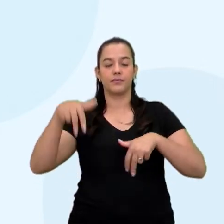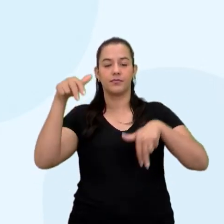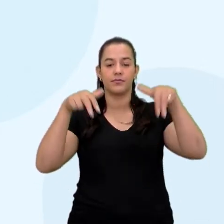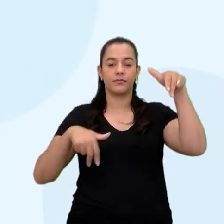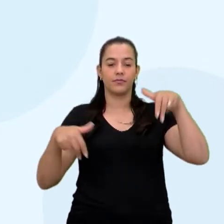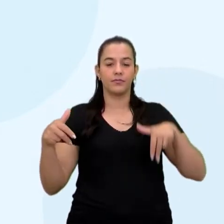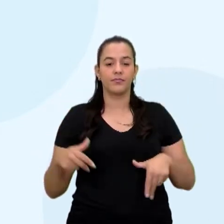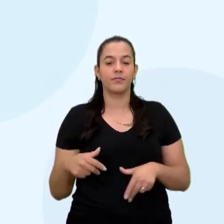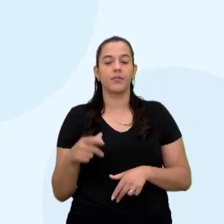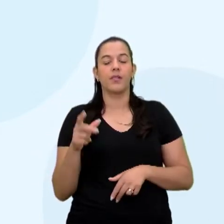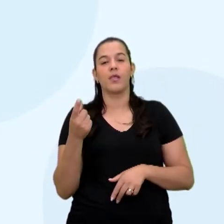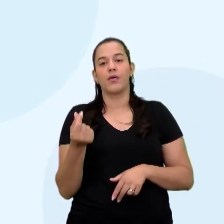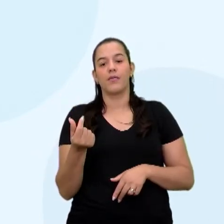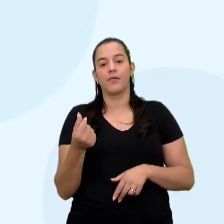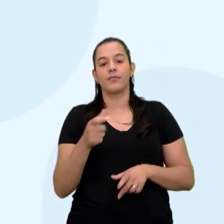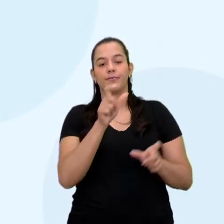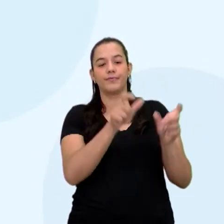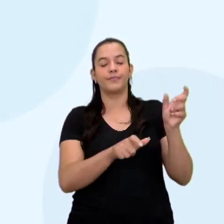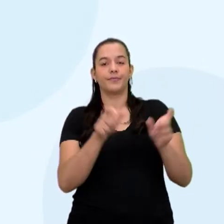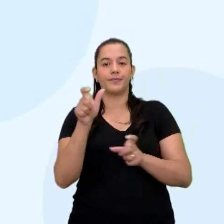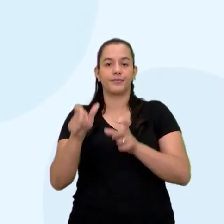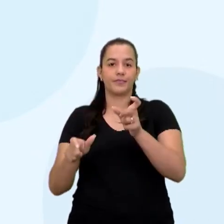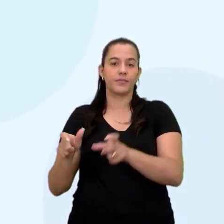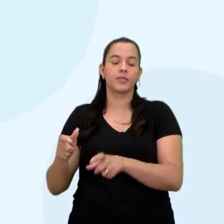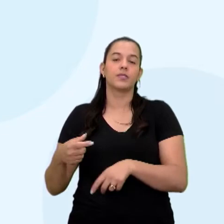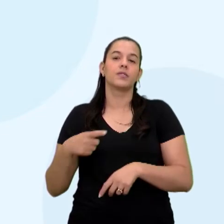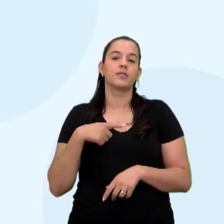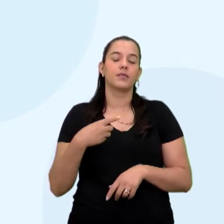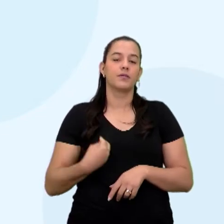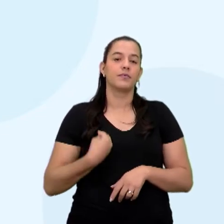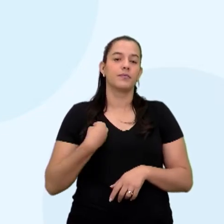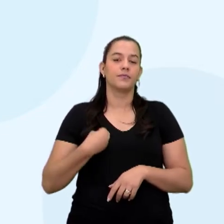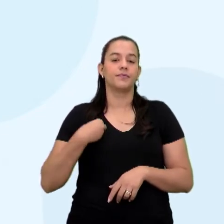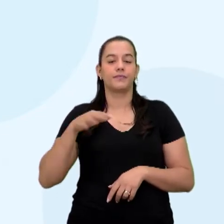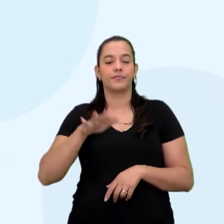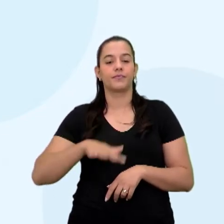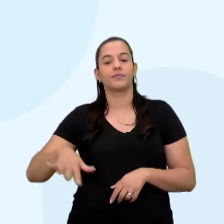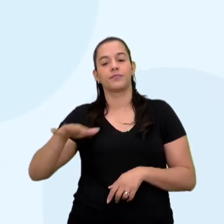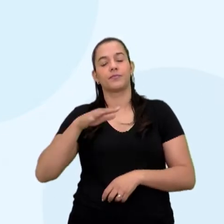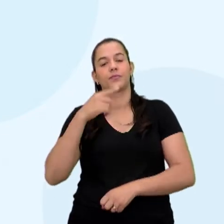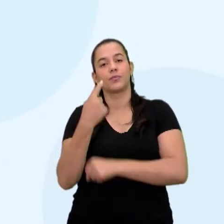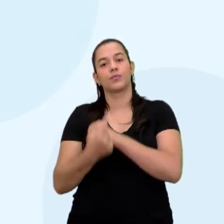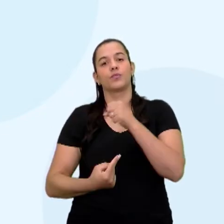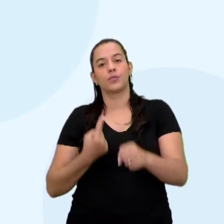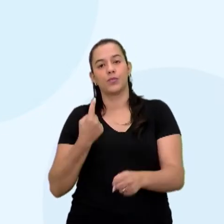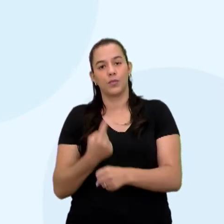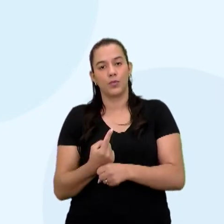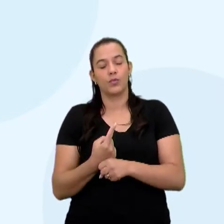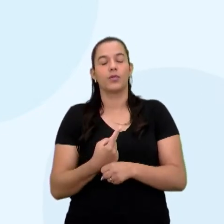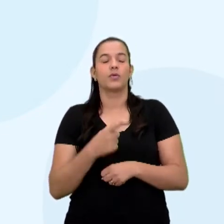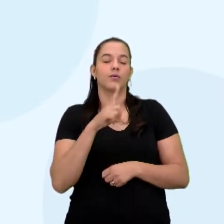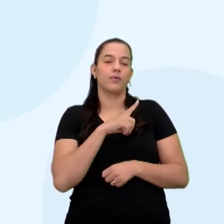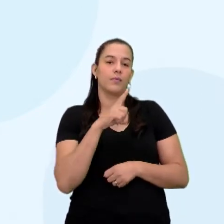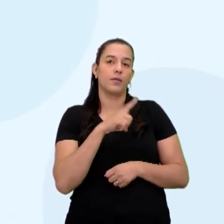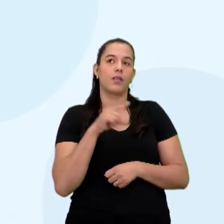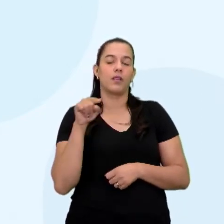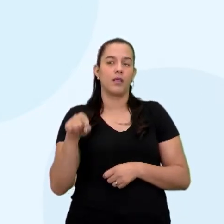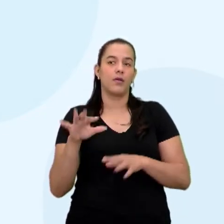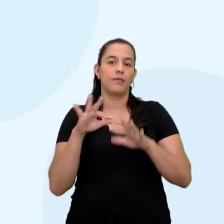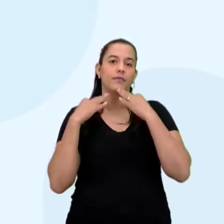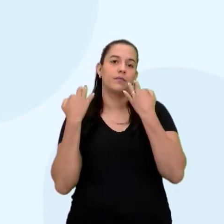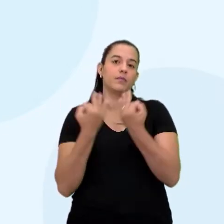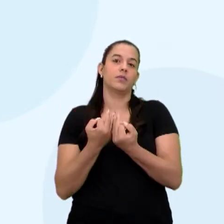o valor mensal por pessoa que vive nessa região durante um ano. Então, você vai pegar esse valor, por exemplo, e dividir